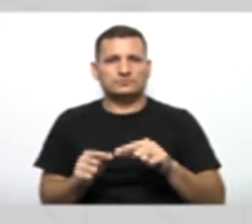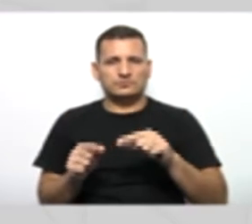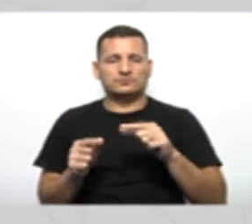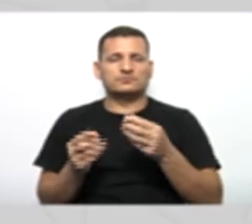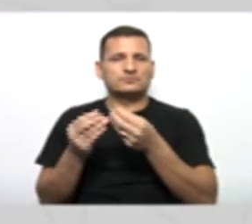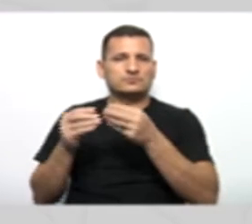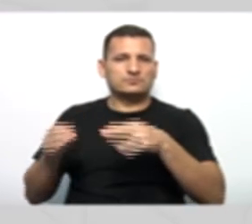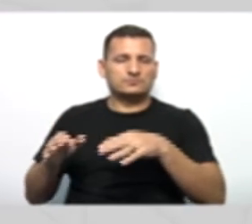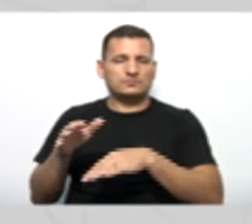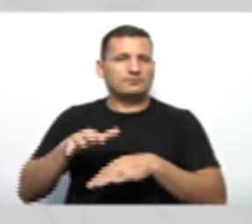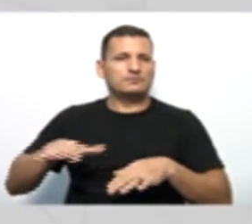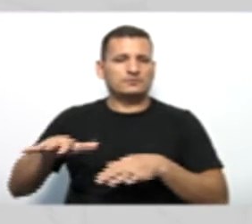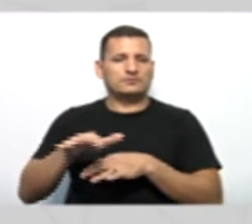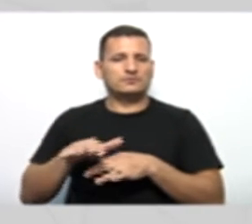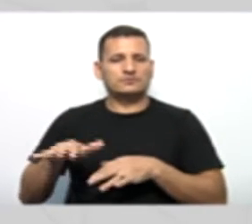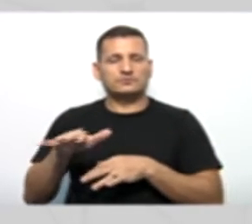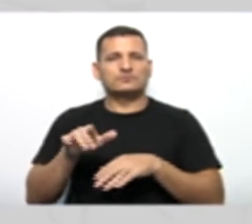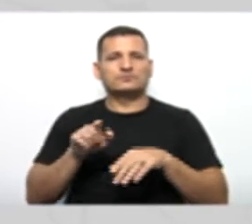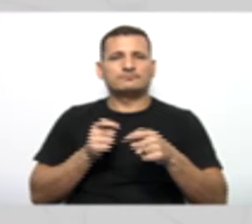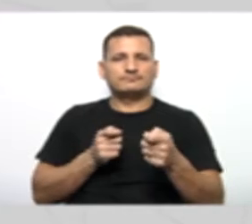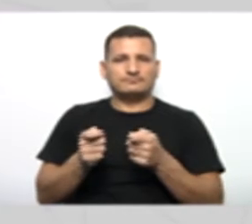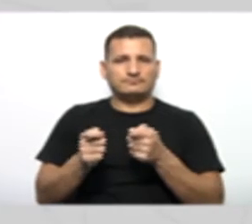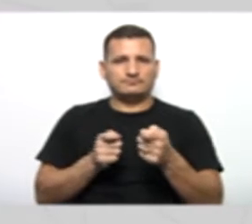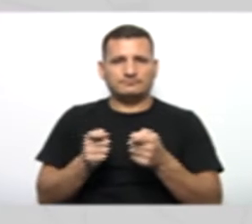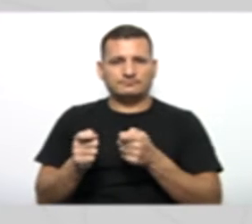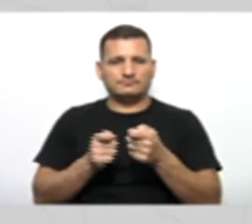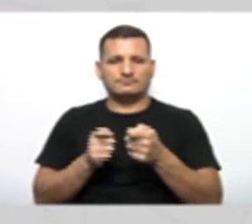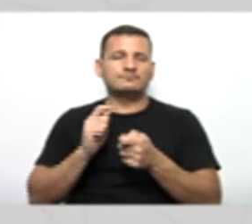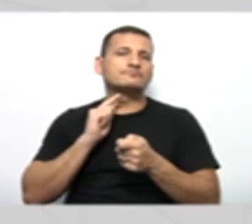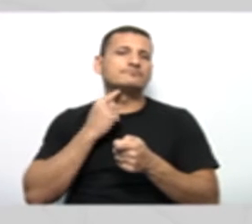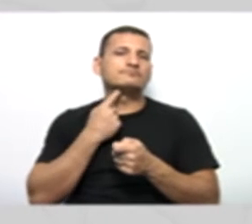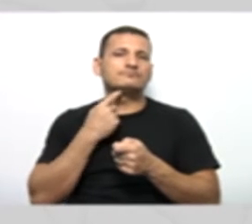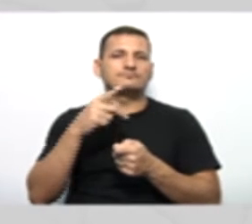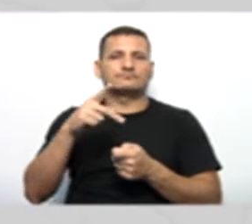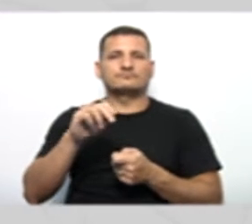ambiente através do controle da poluição.